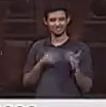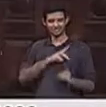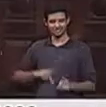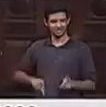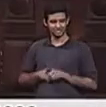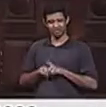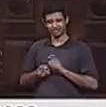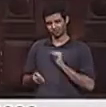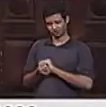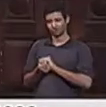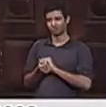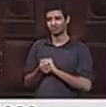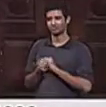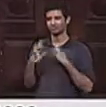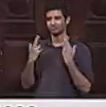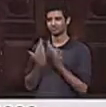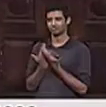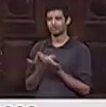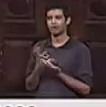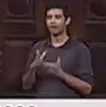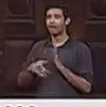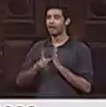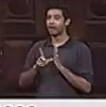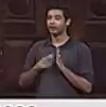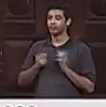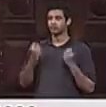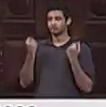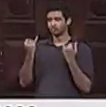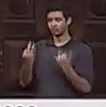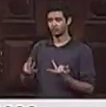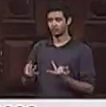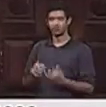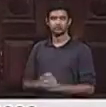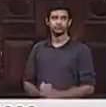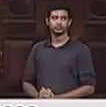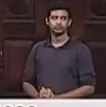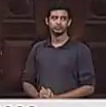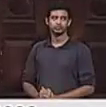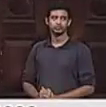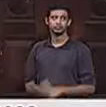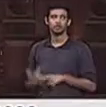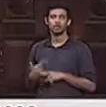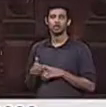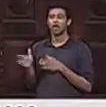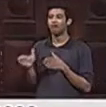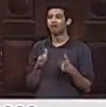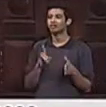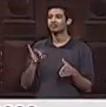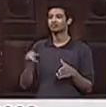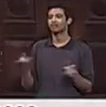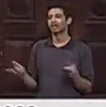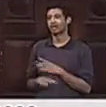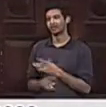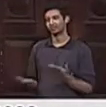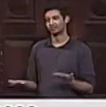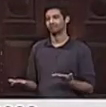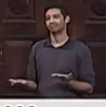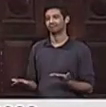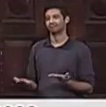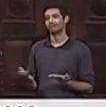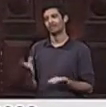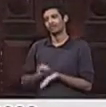acontece, não sem antes mencionar, não tive tempo porque a ordem do dia acabou sim, terminando